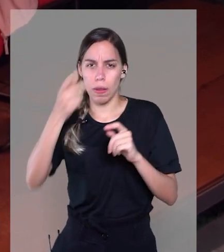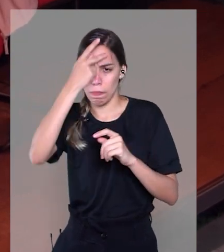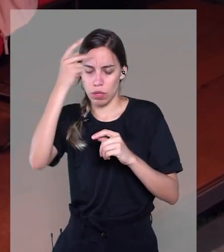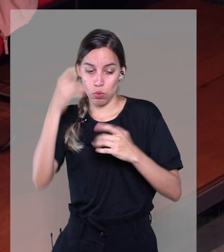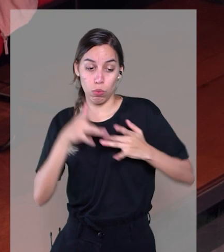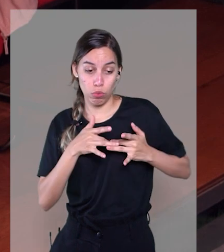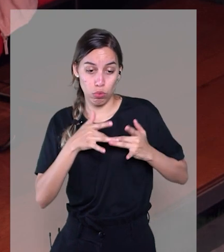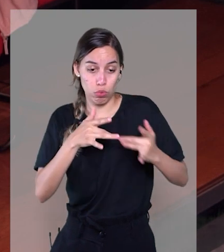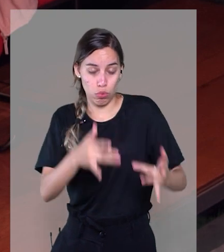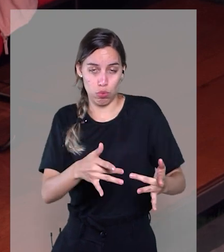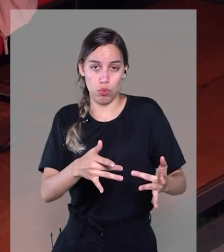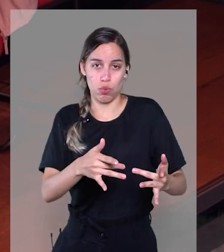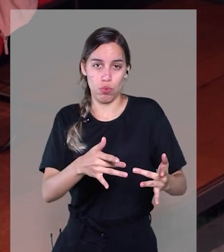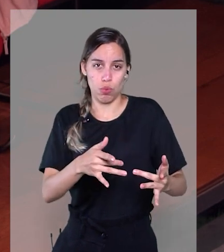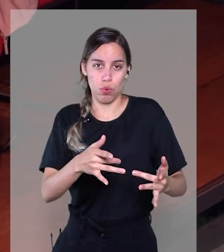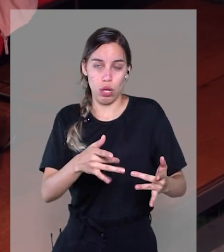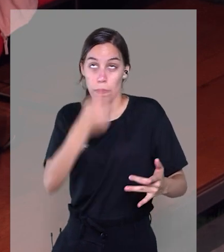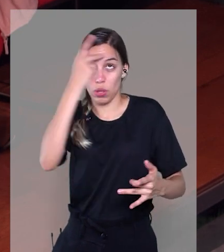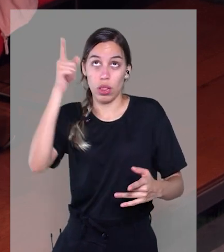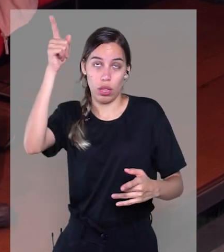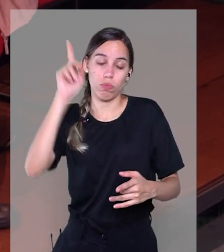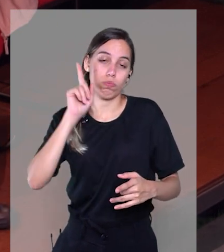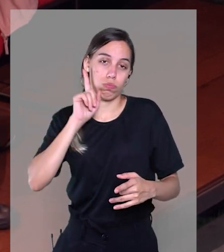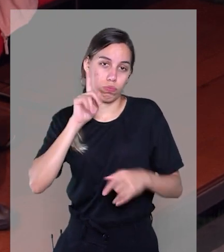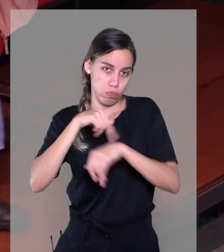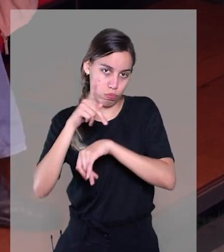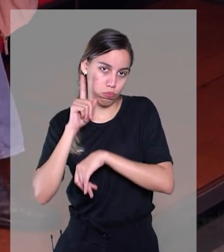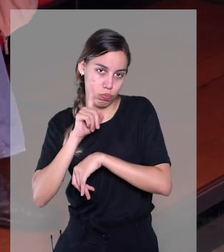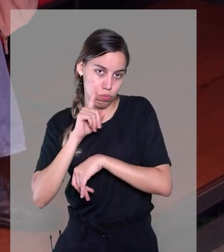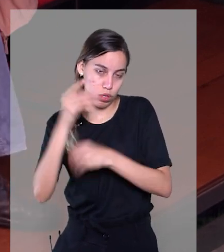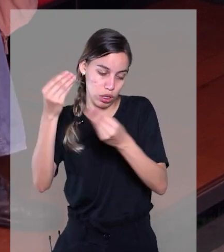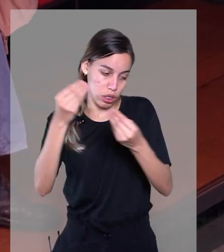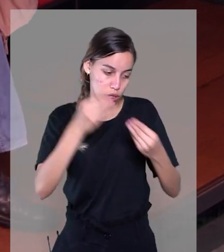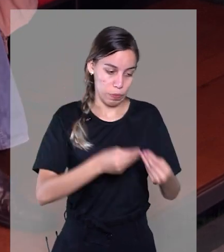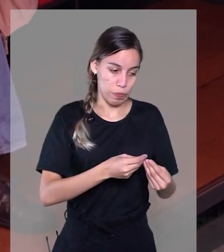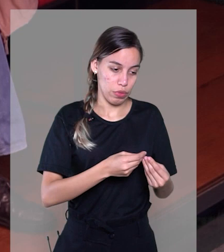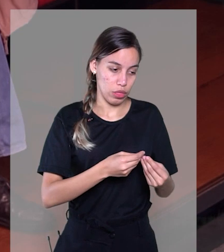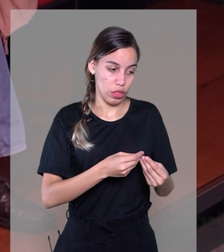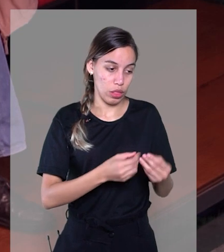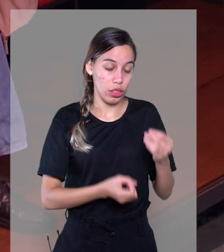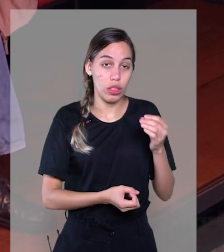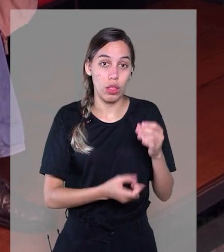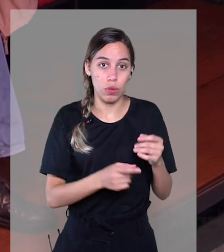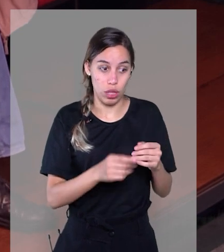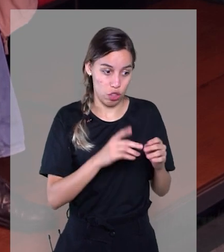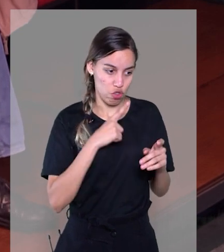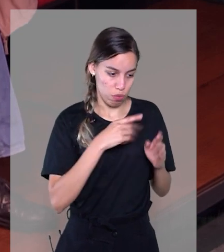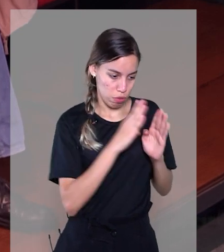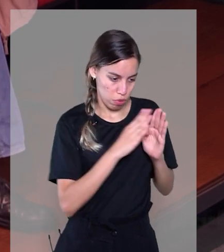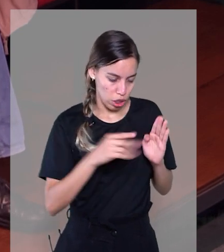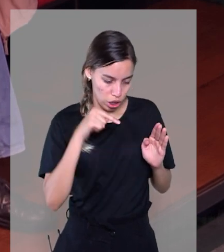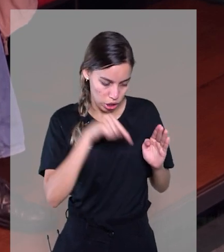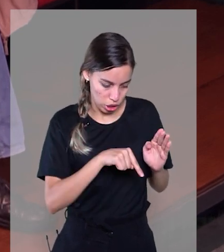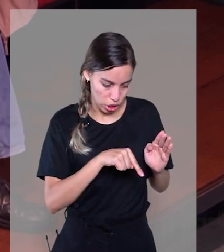um diplomata assim, que esteve nos Estados Unidos, ficou lá, e doou toda a nossa biblioteca para a Universidade Católica de lá. Inclusive